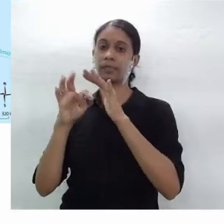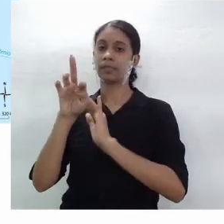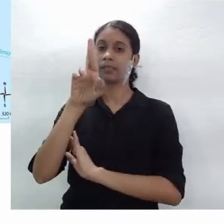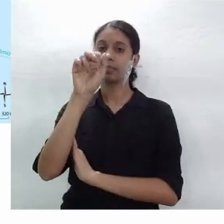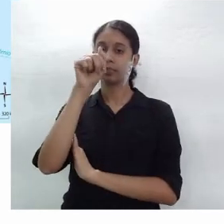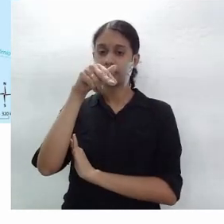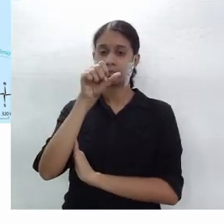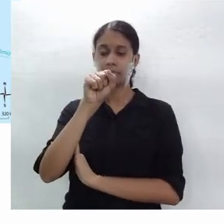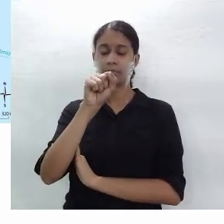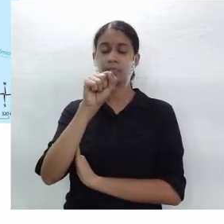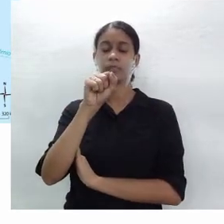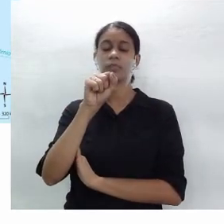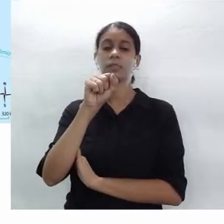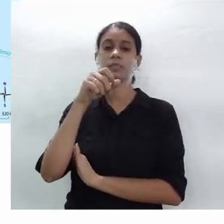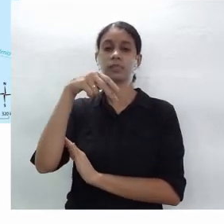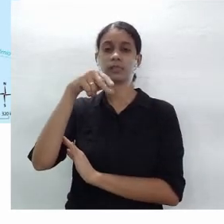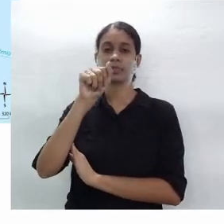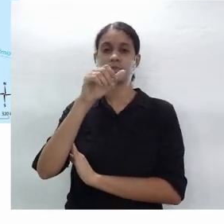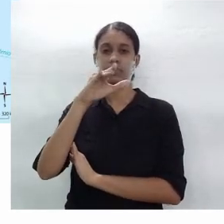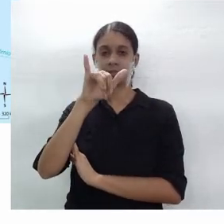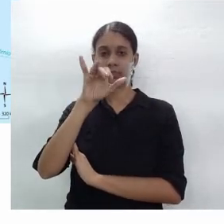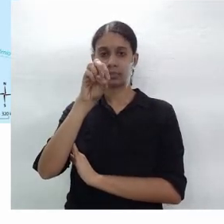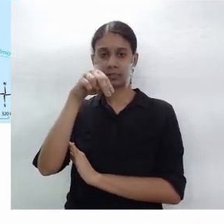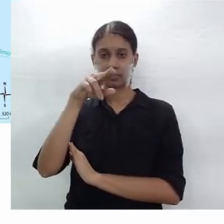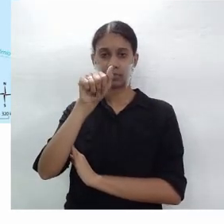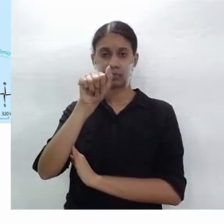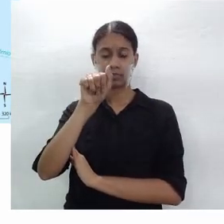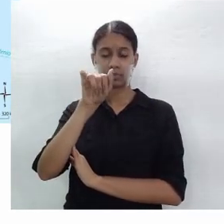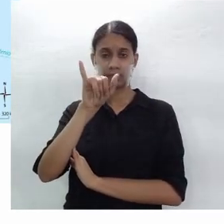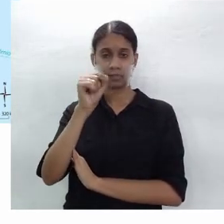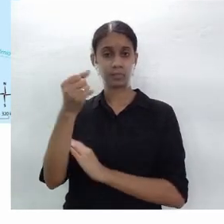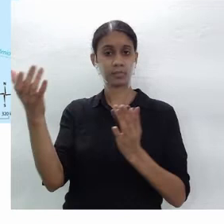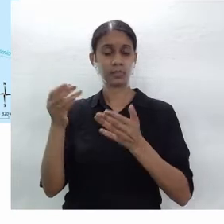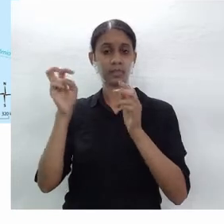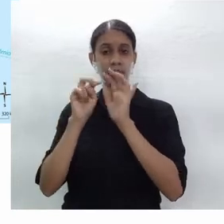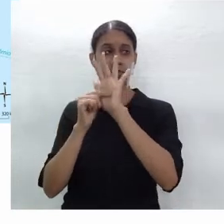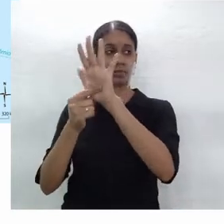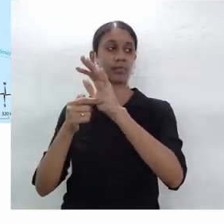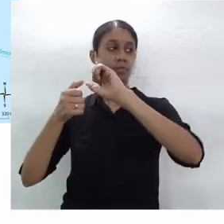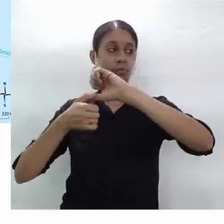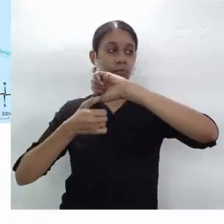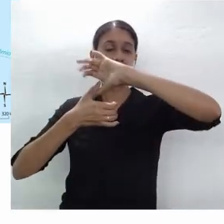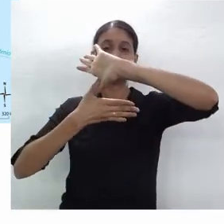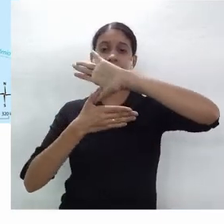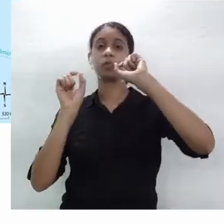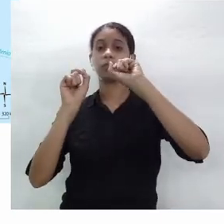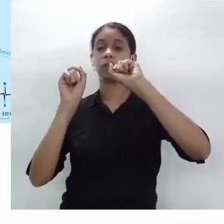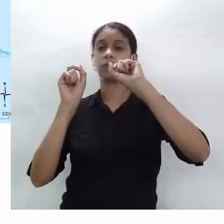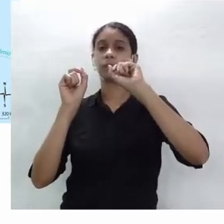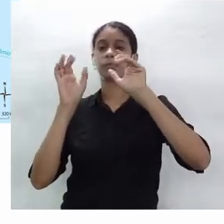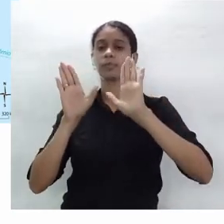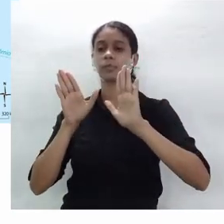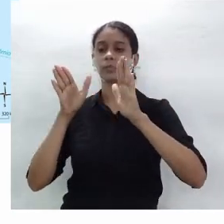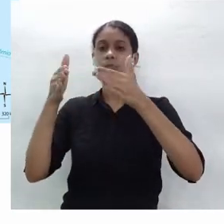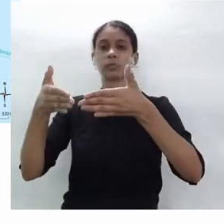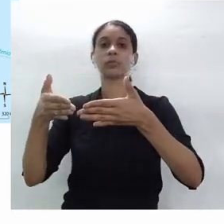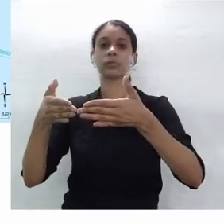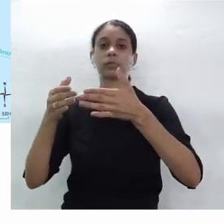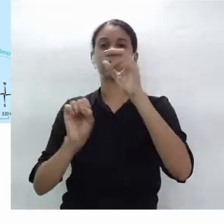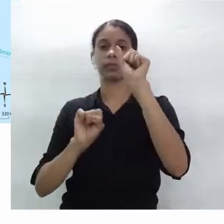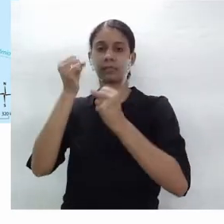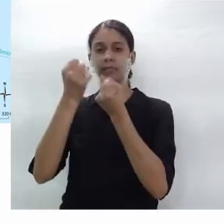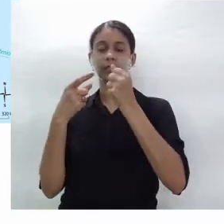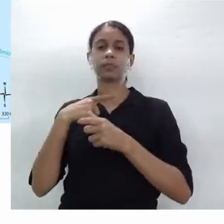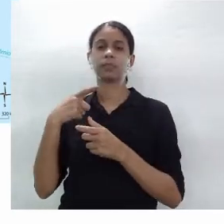está vendo, nessa questão aí, um mapa da concentração das indústrias no Brasil. Aí você está vendo